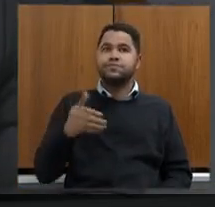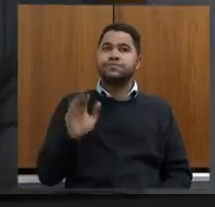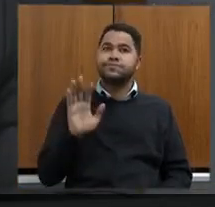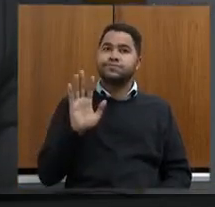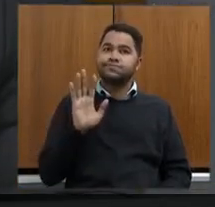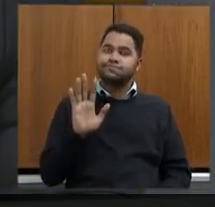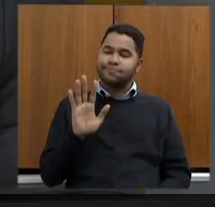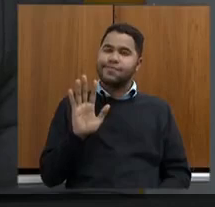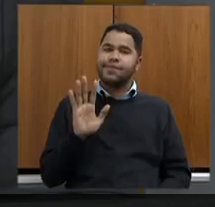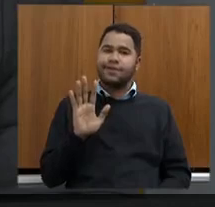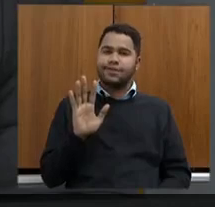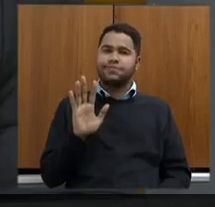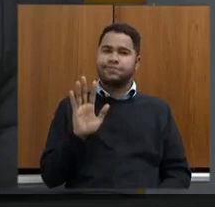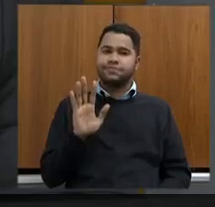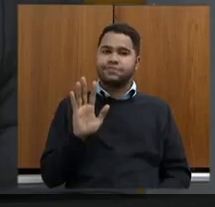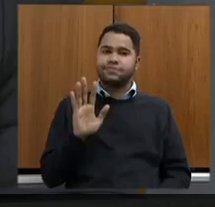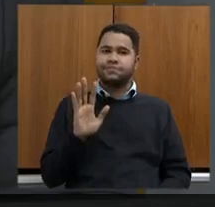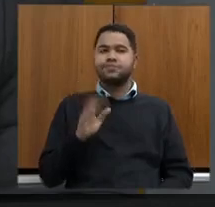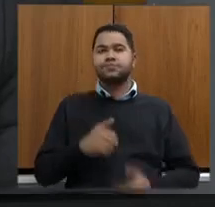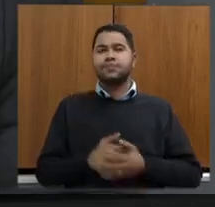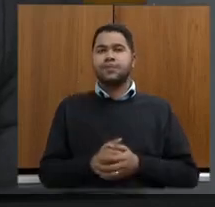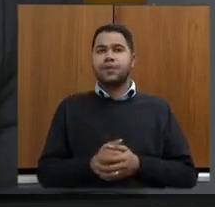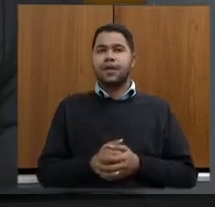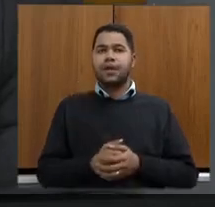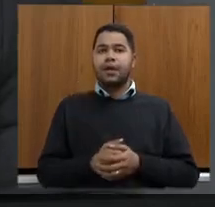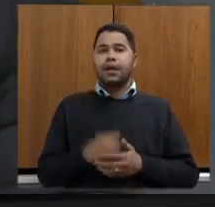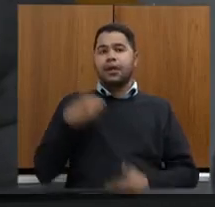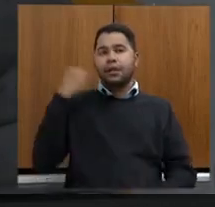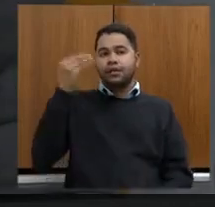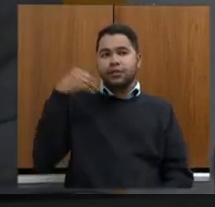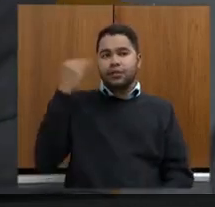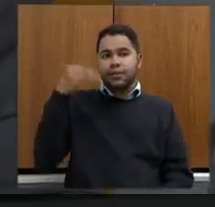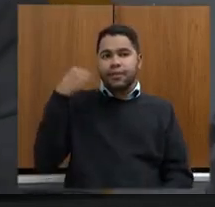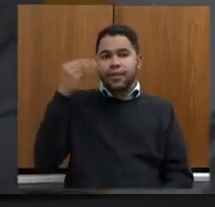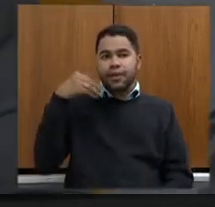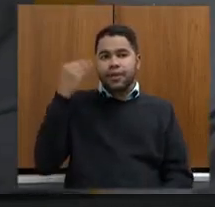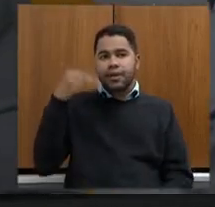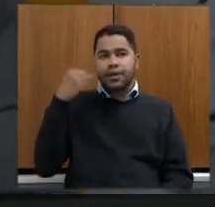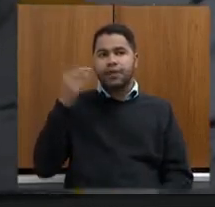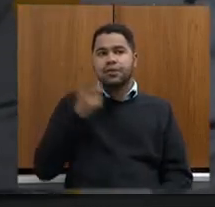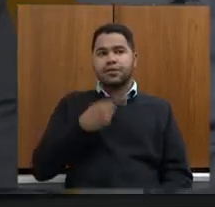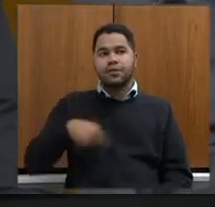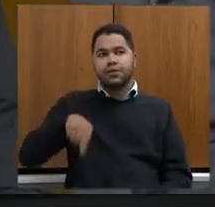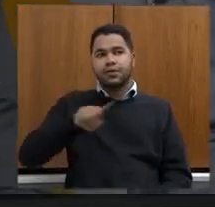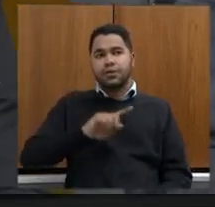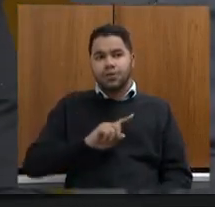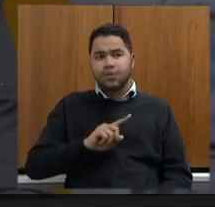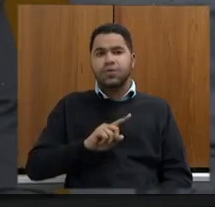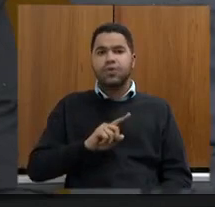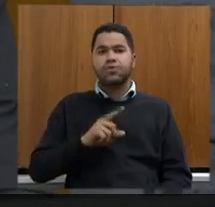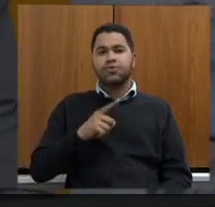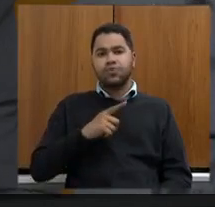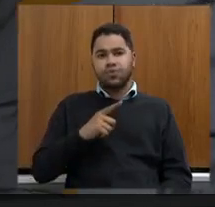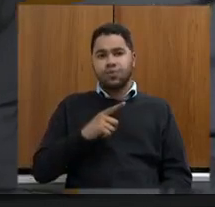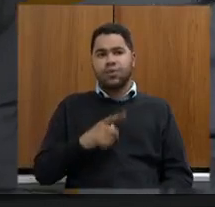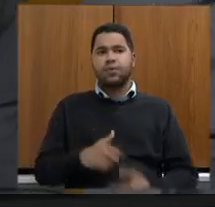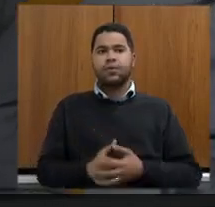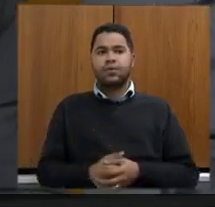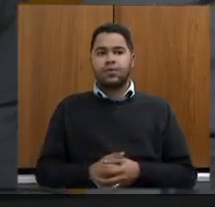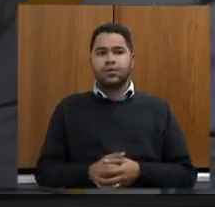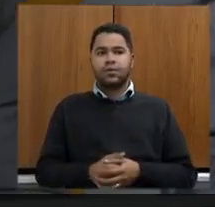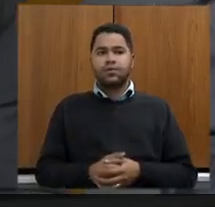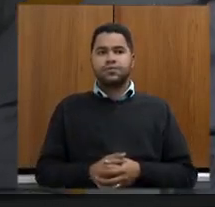mais pela experiência que nós tivemos aí né Com